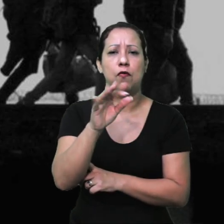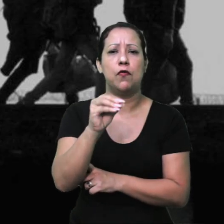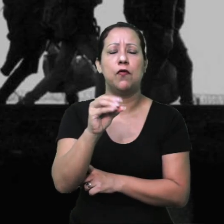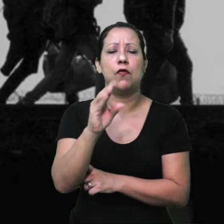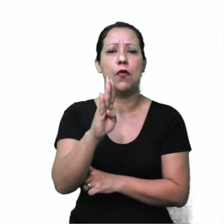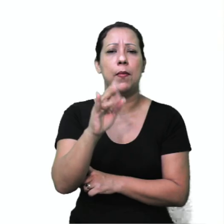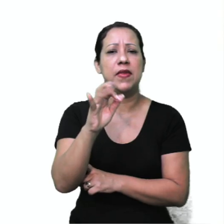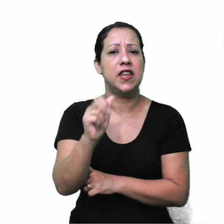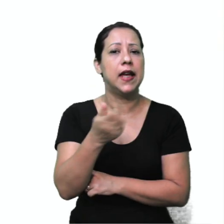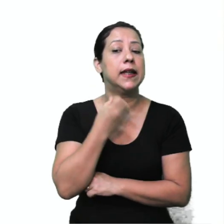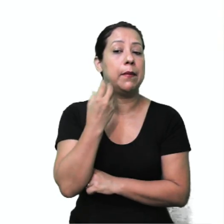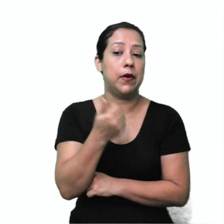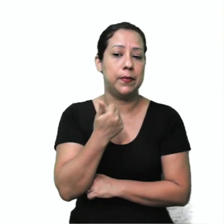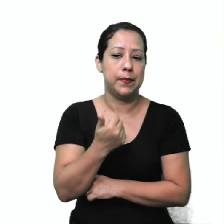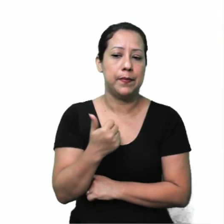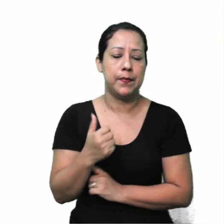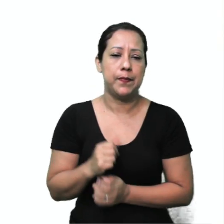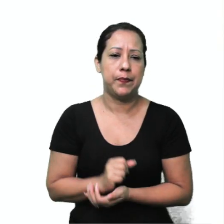Parabéns. Próximo.